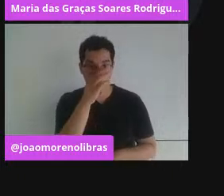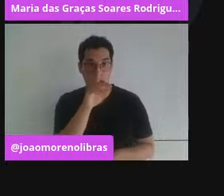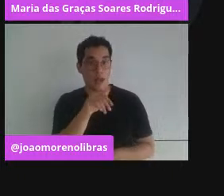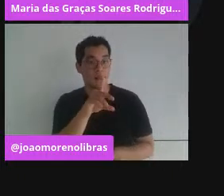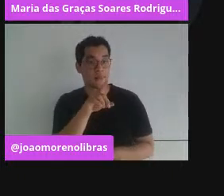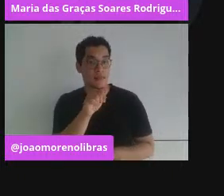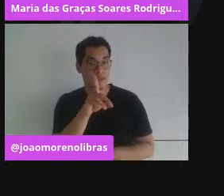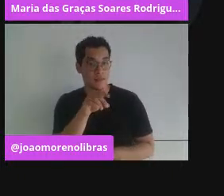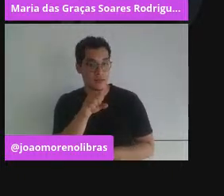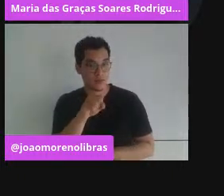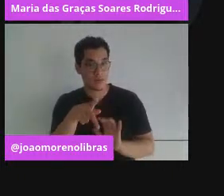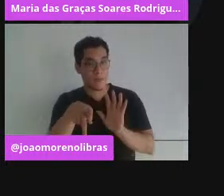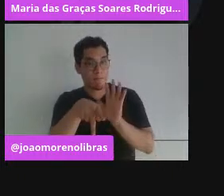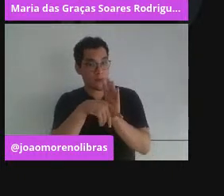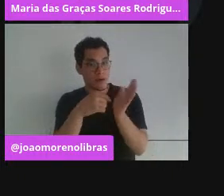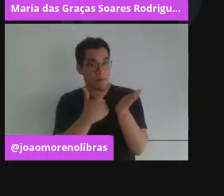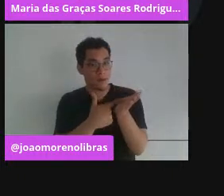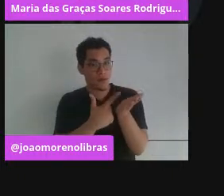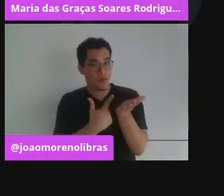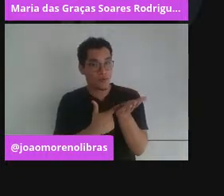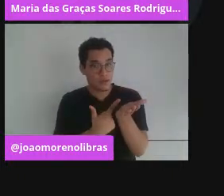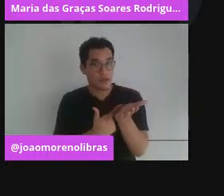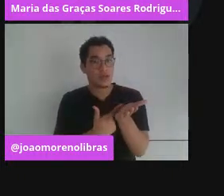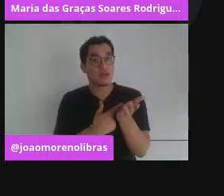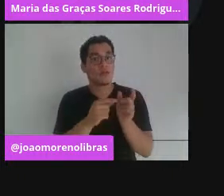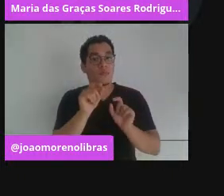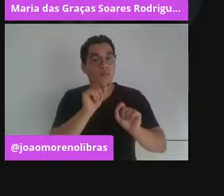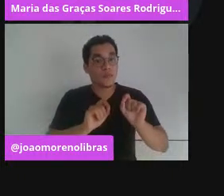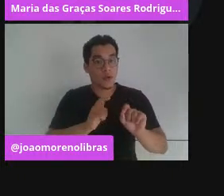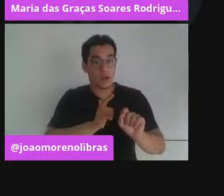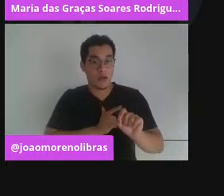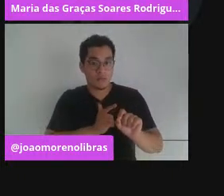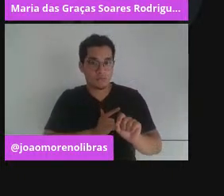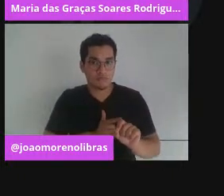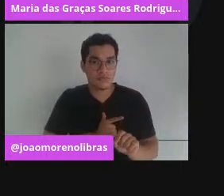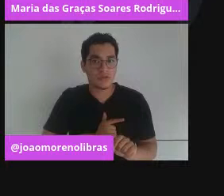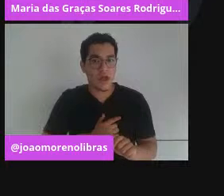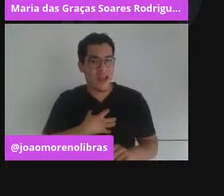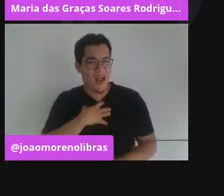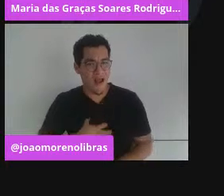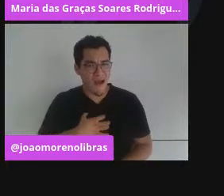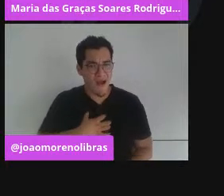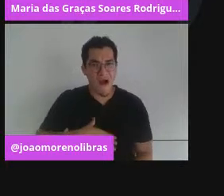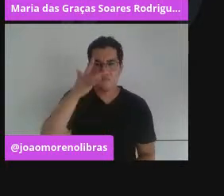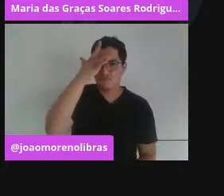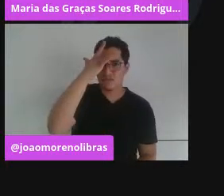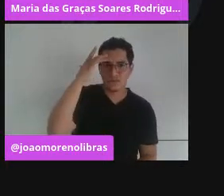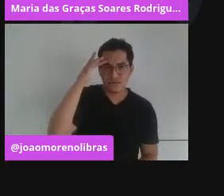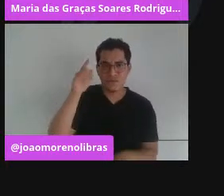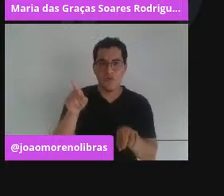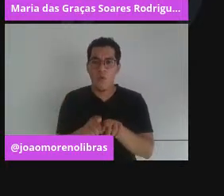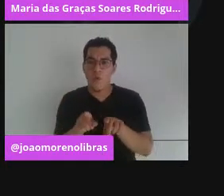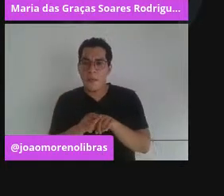e-book revelam indignação em face da situação que o país passa. Os comentários